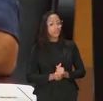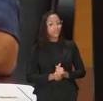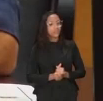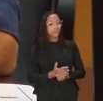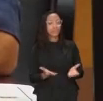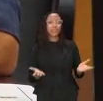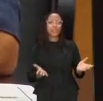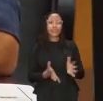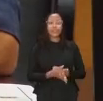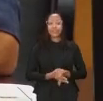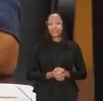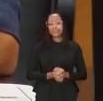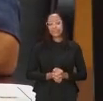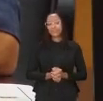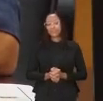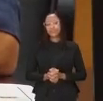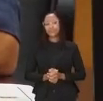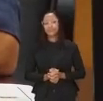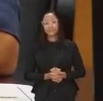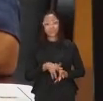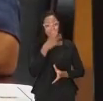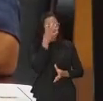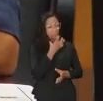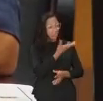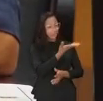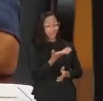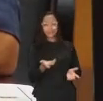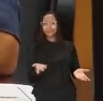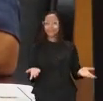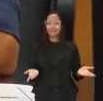muito. Tá bravo.